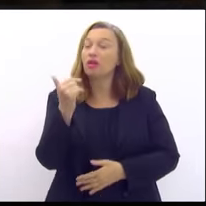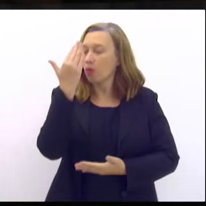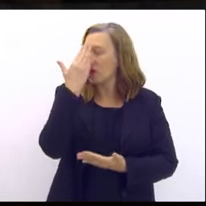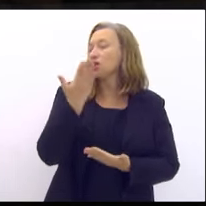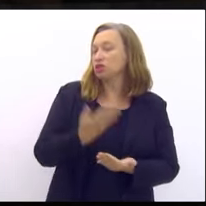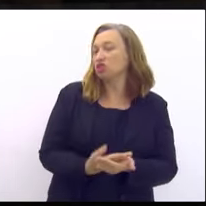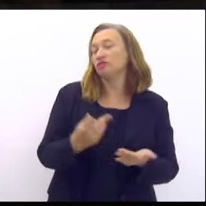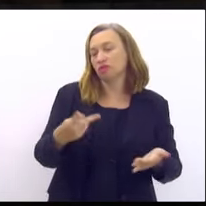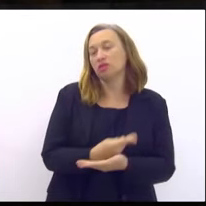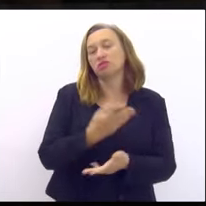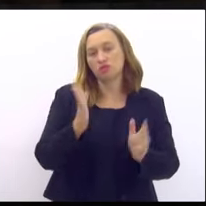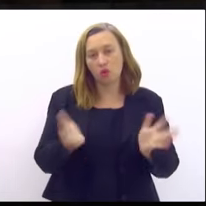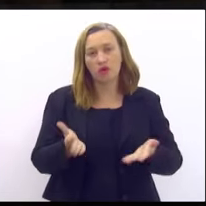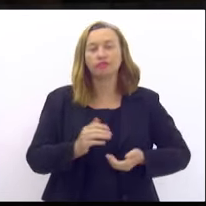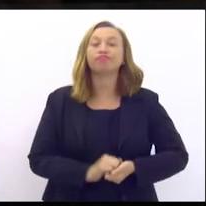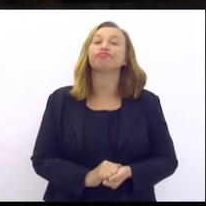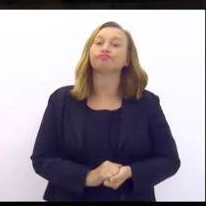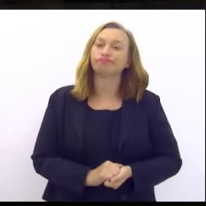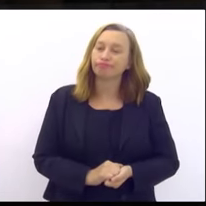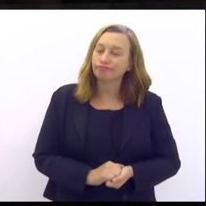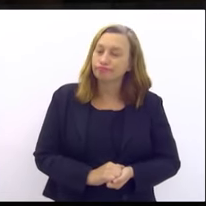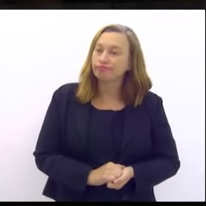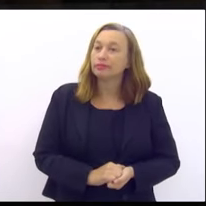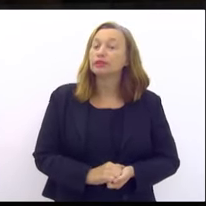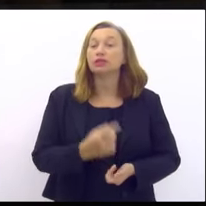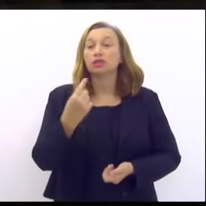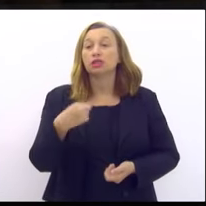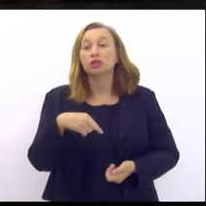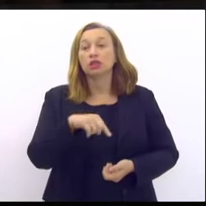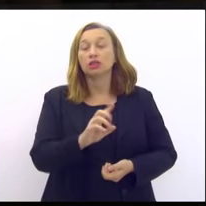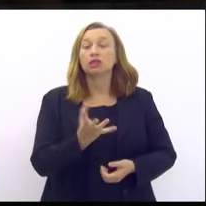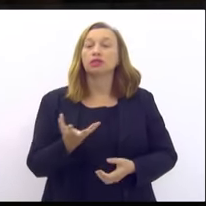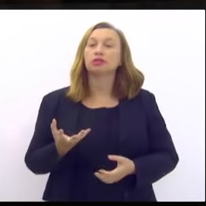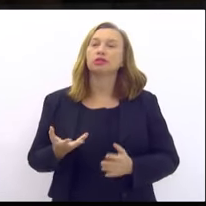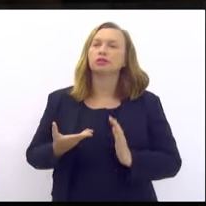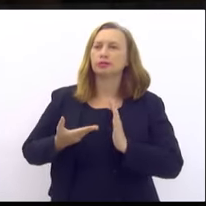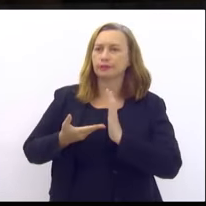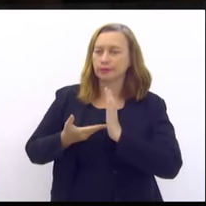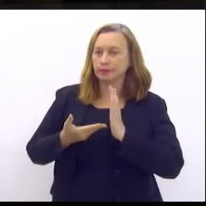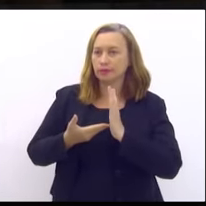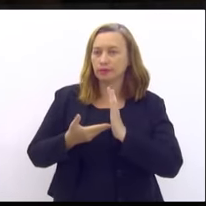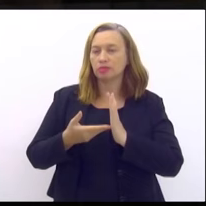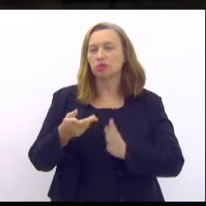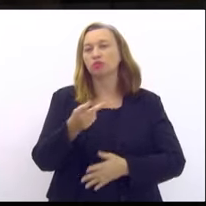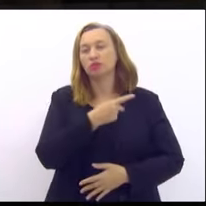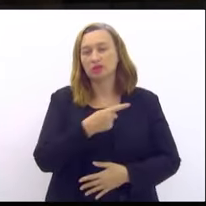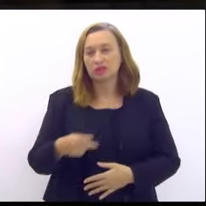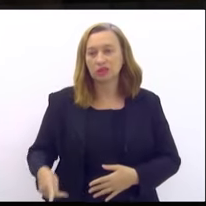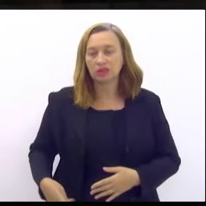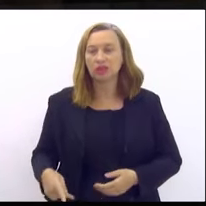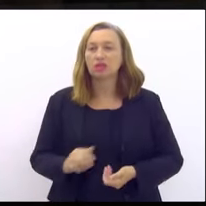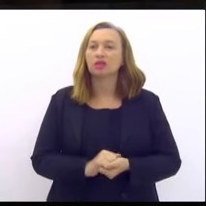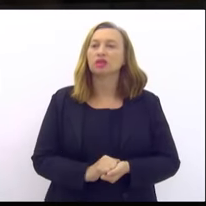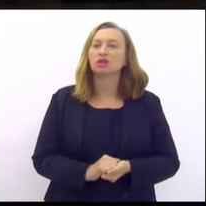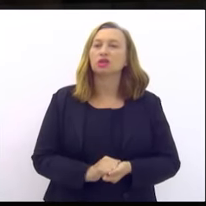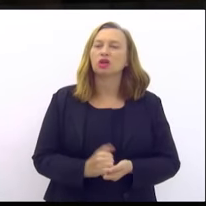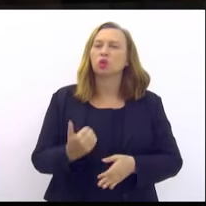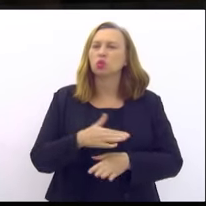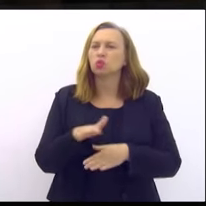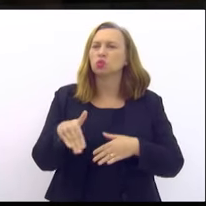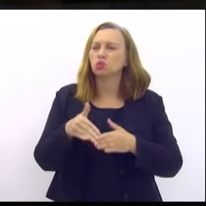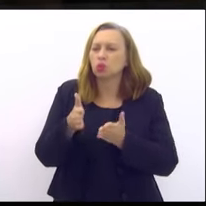acontecer agora com a ida pra Câmara o presidente da Câmara vai pegar todos